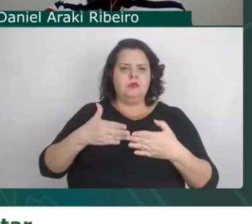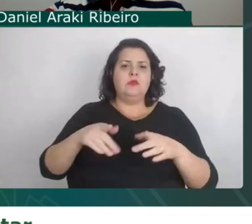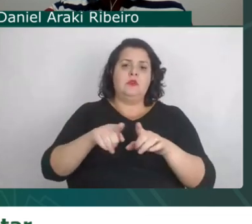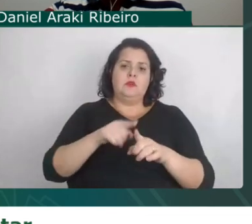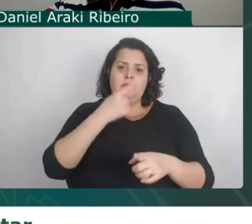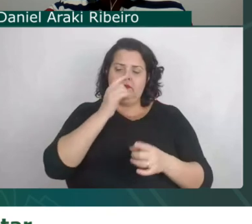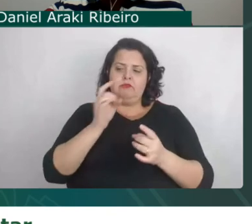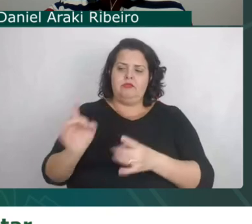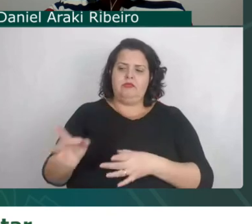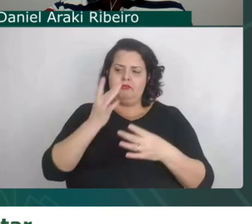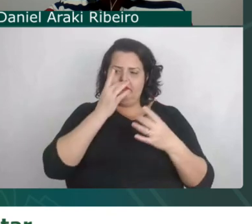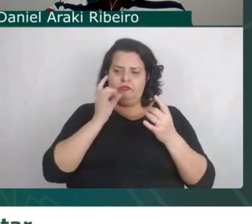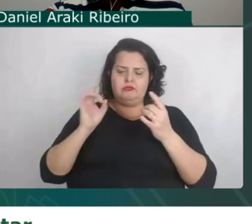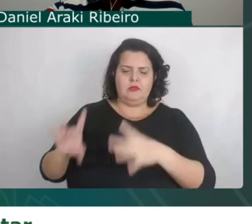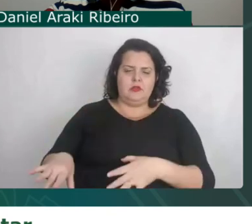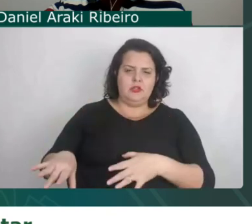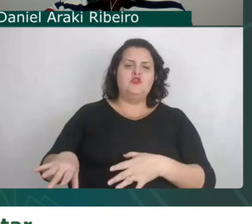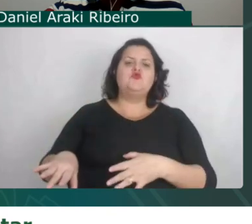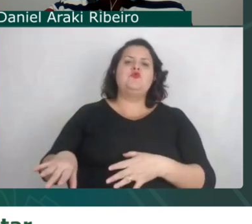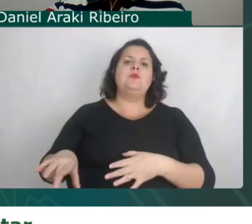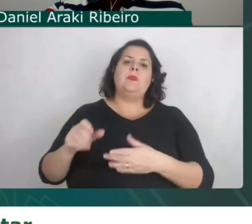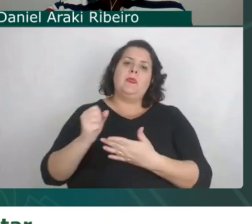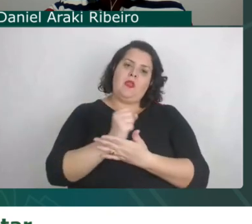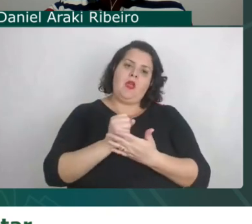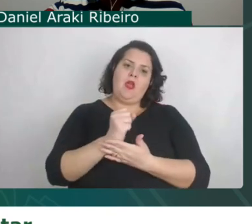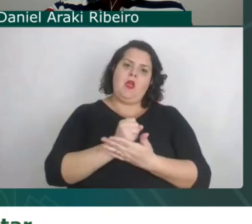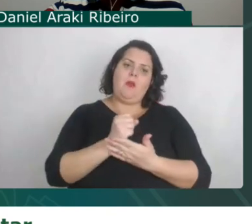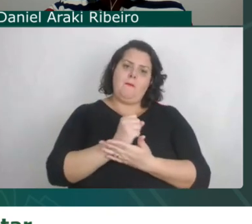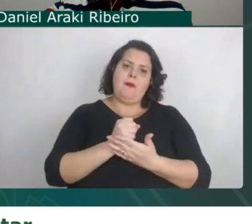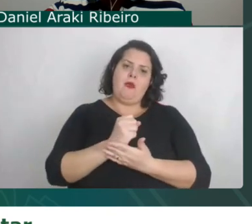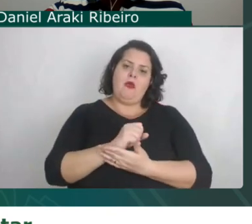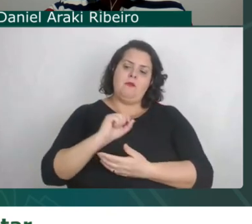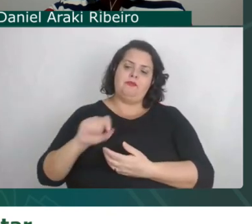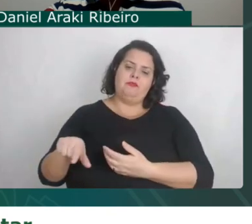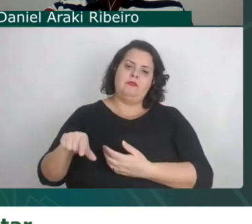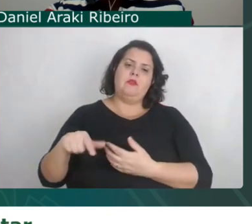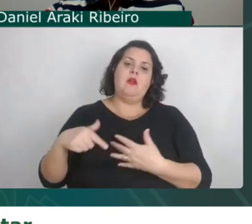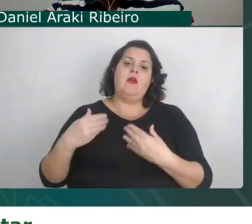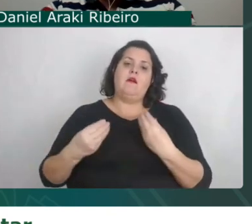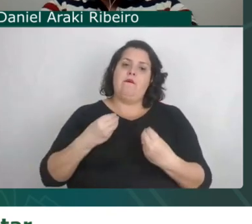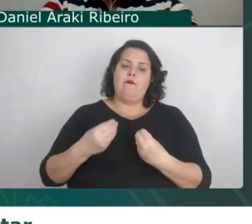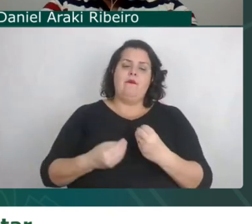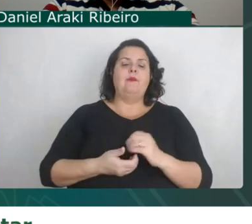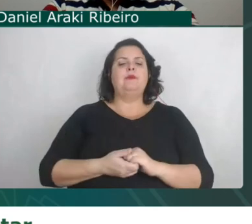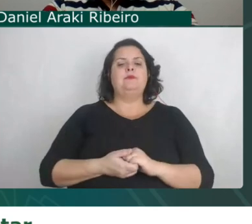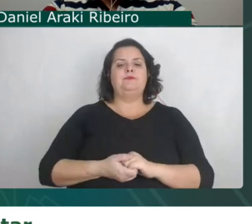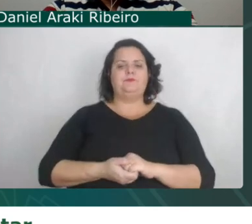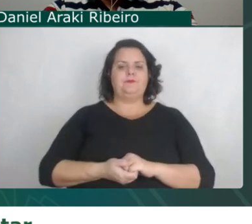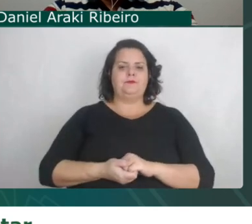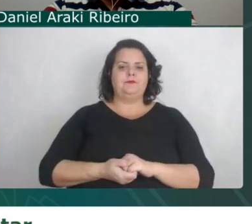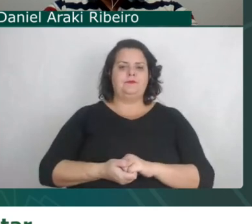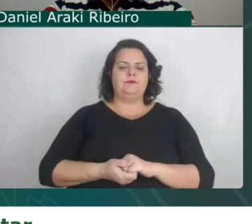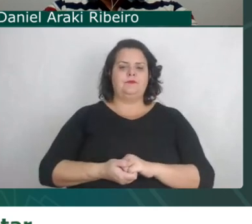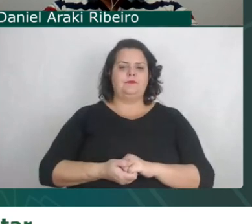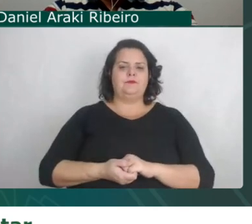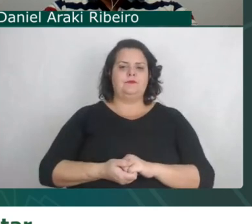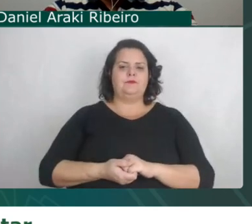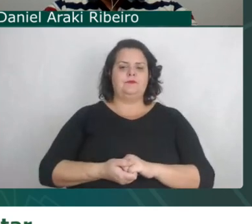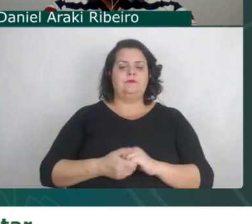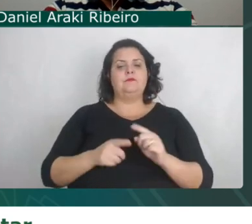farmácias estão recebendo os medicamentos que destinam, estão dando para eles, e assim por diante. E na outra ponta fica